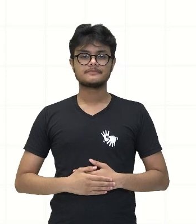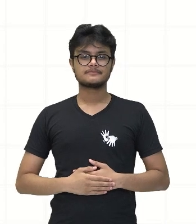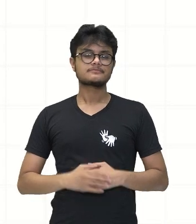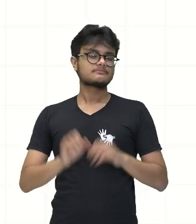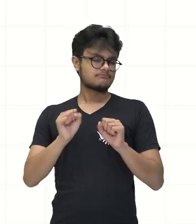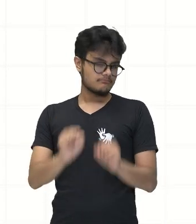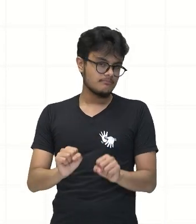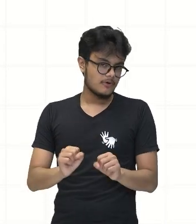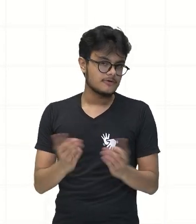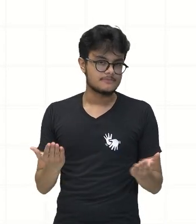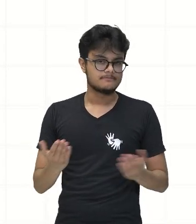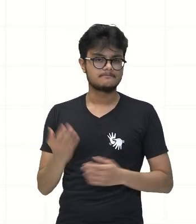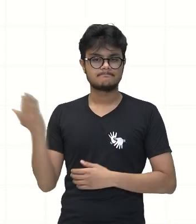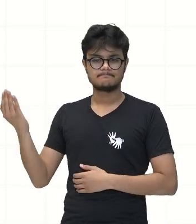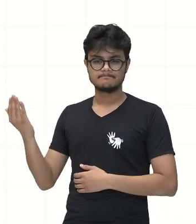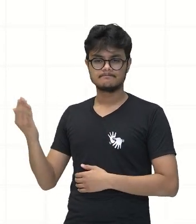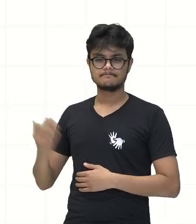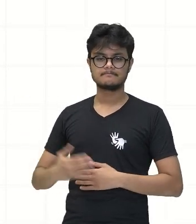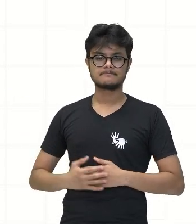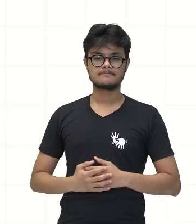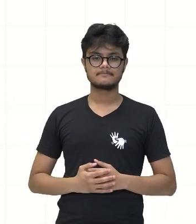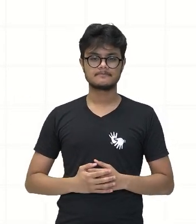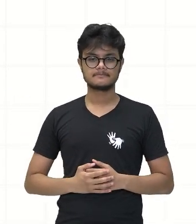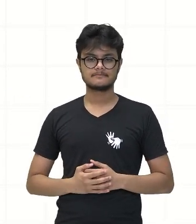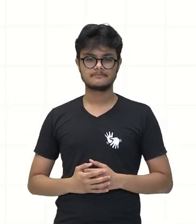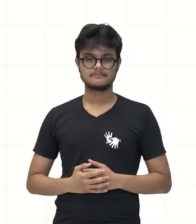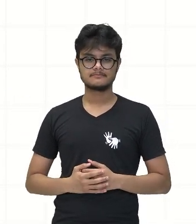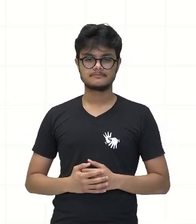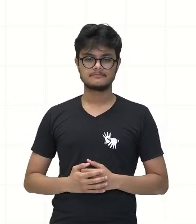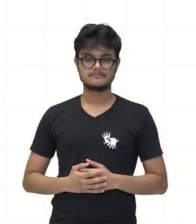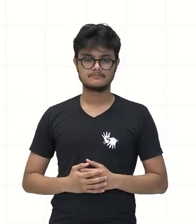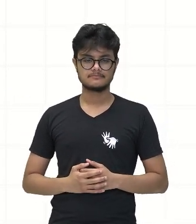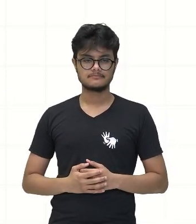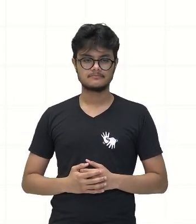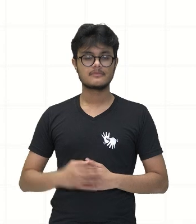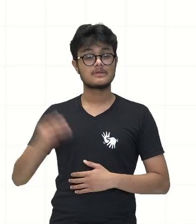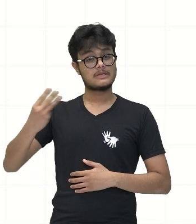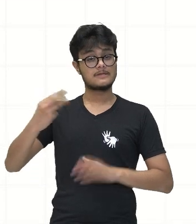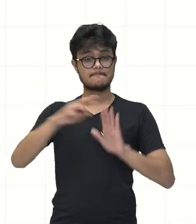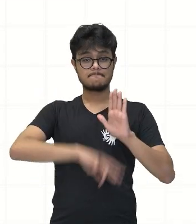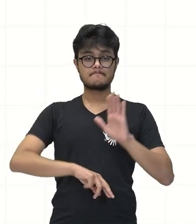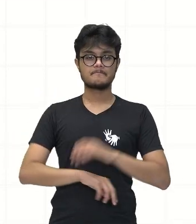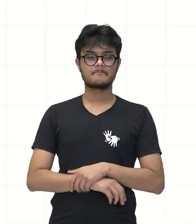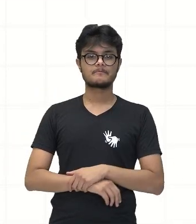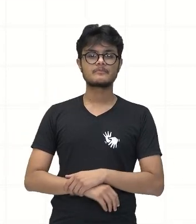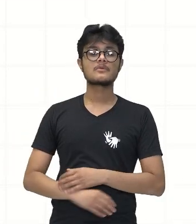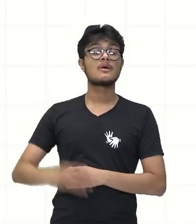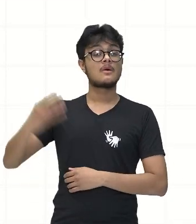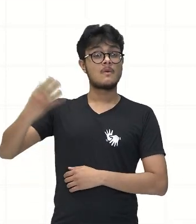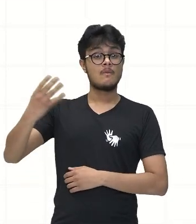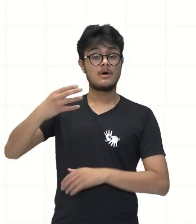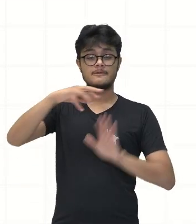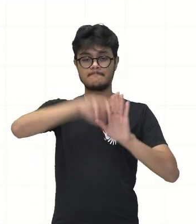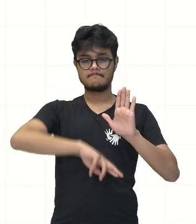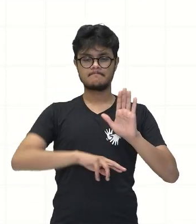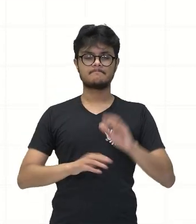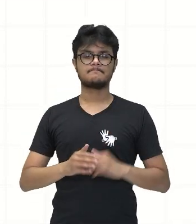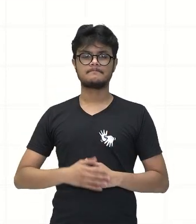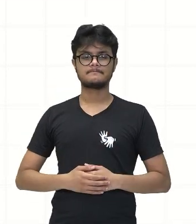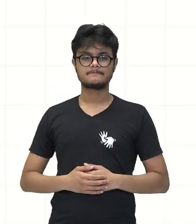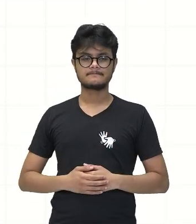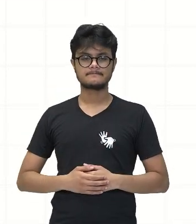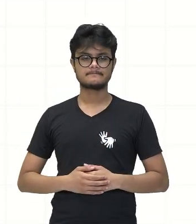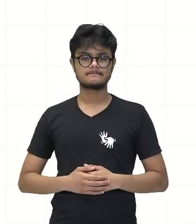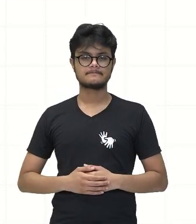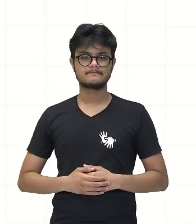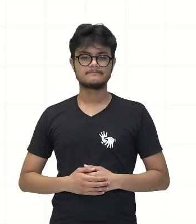desses fatores, né, com o mesmo índice de radical. É a propriedade 3. Nossa propriedade 4, bem